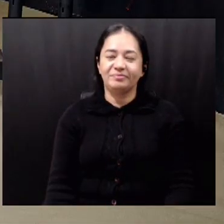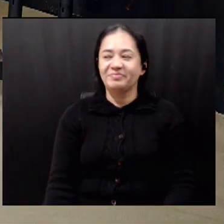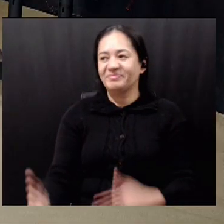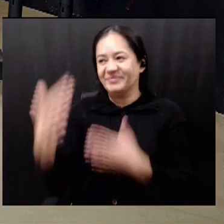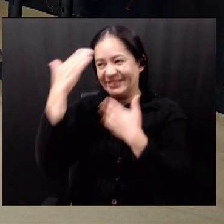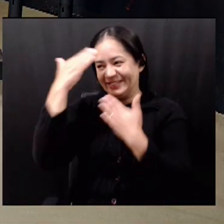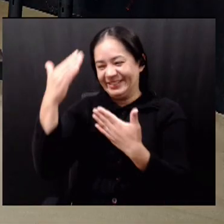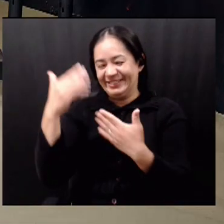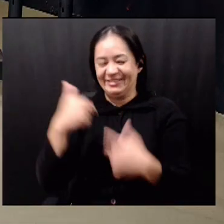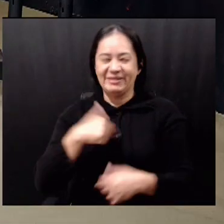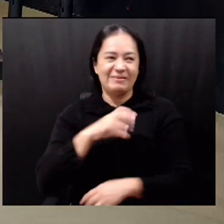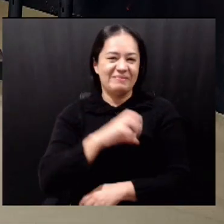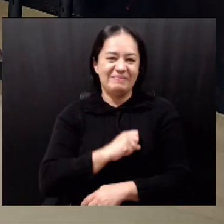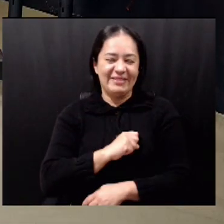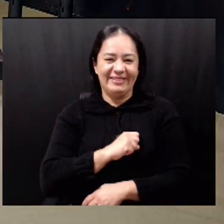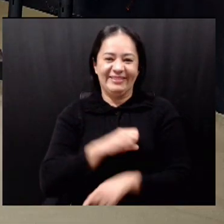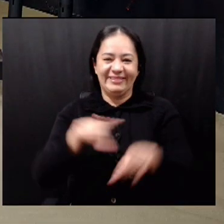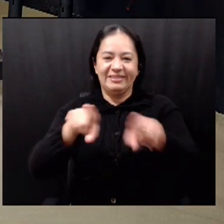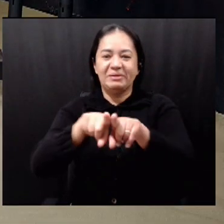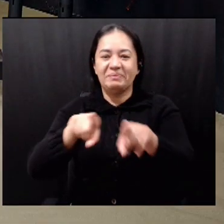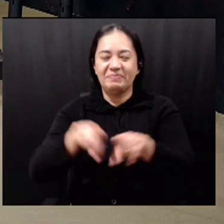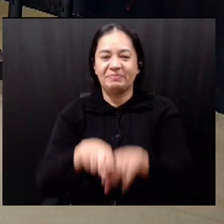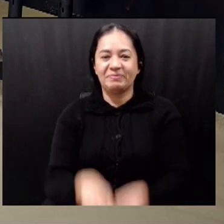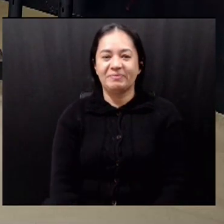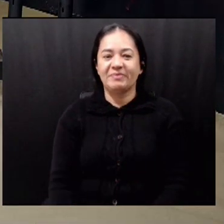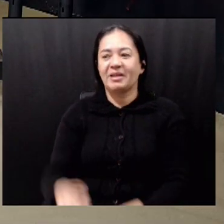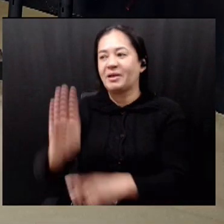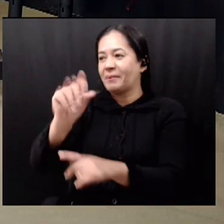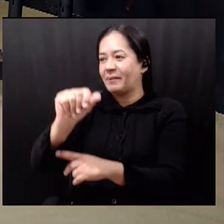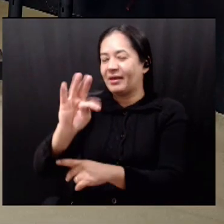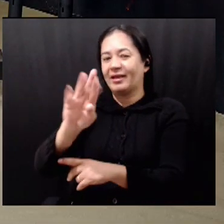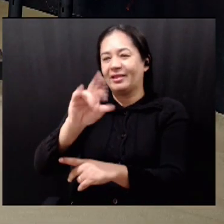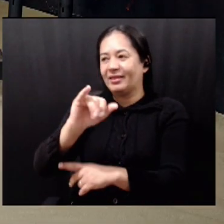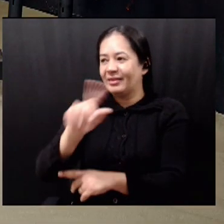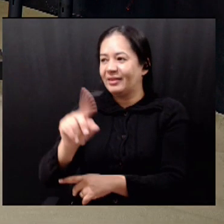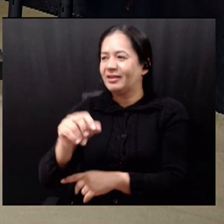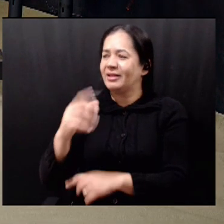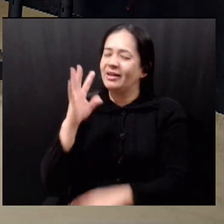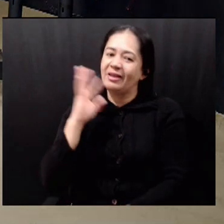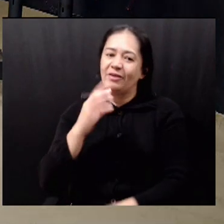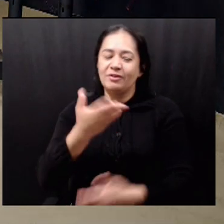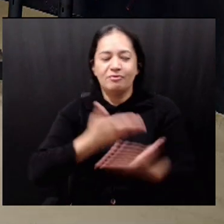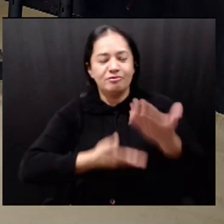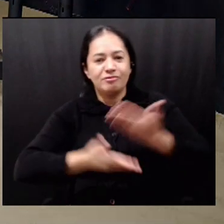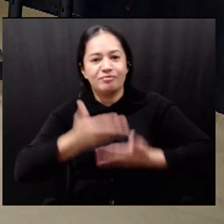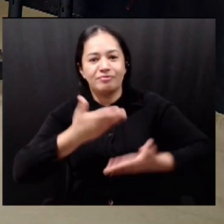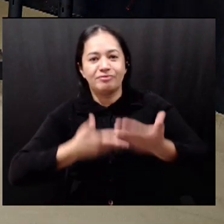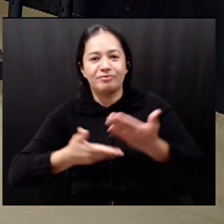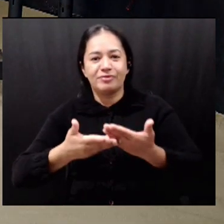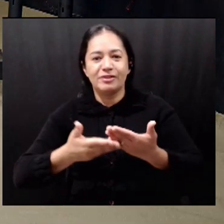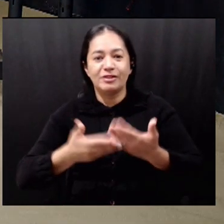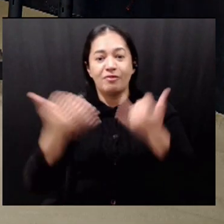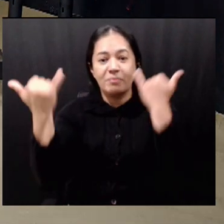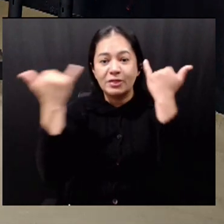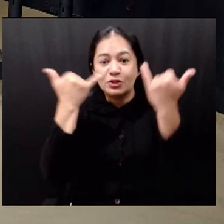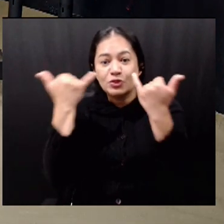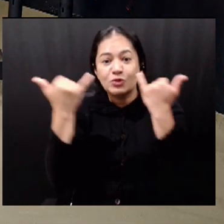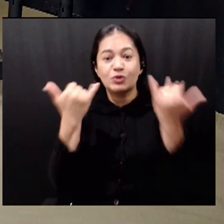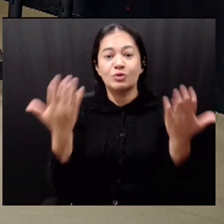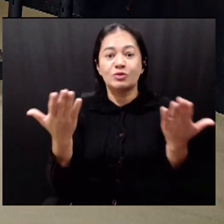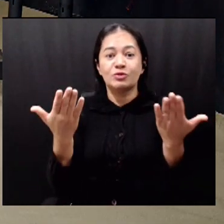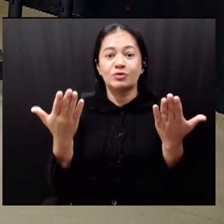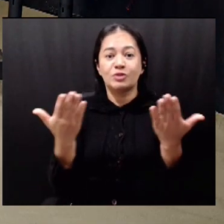Adorei também. Beatriz, que legal você compartilhar, né, essas informações, os estudos, porque